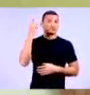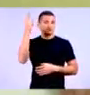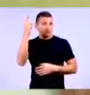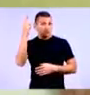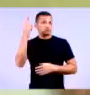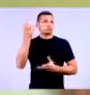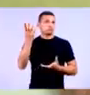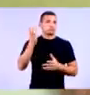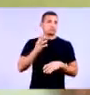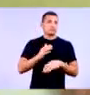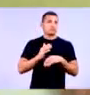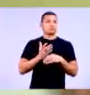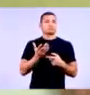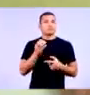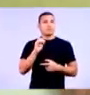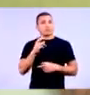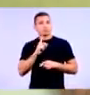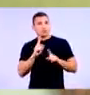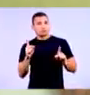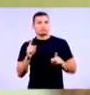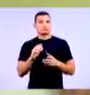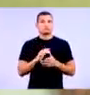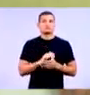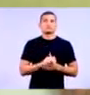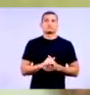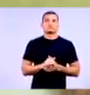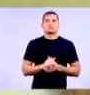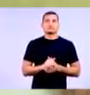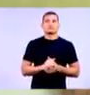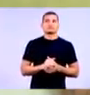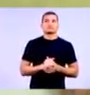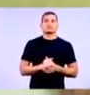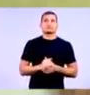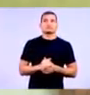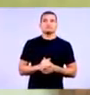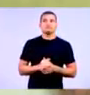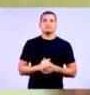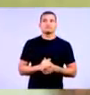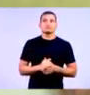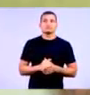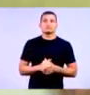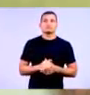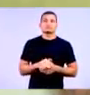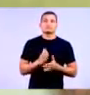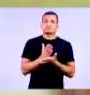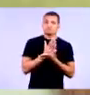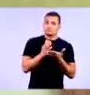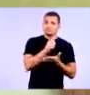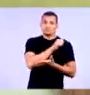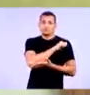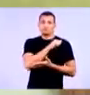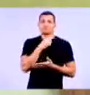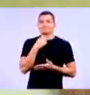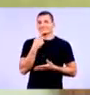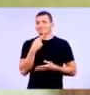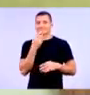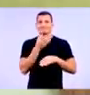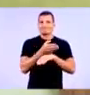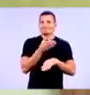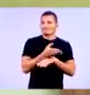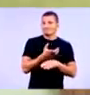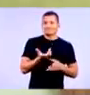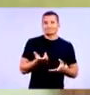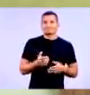prorrogado ou não. Mas a gente acha que devido, né, a muitos alunos não terem acesso em tempo, que não